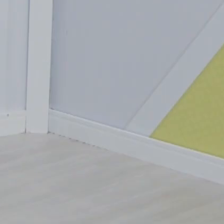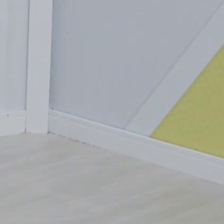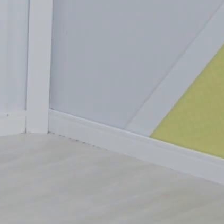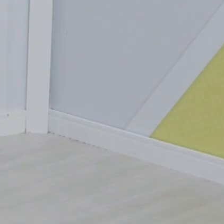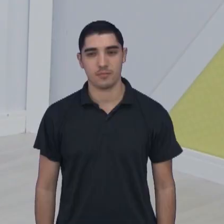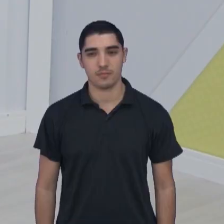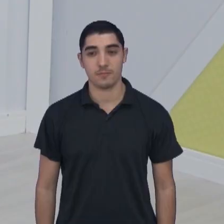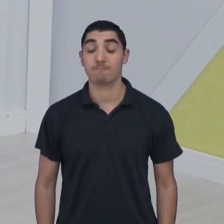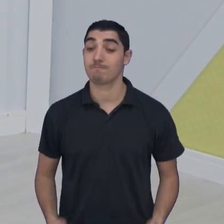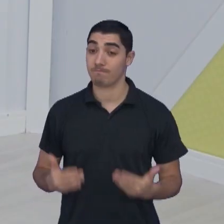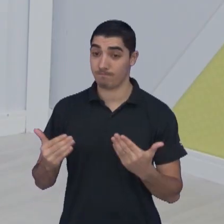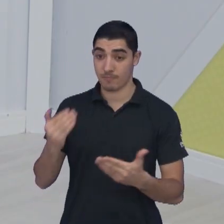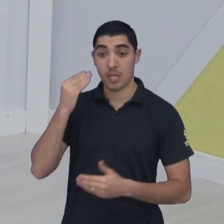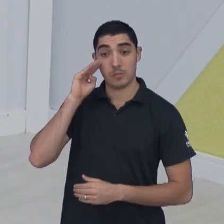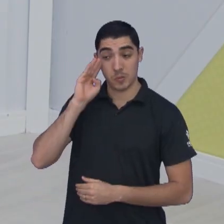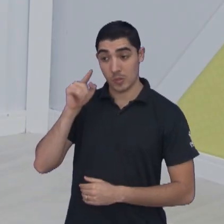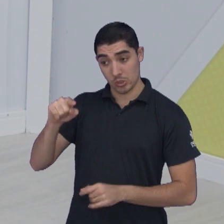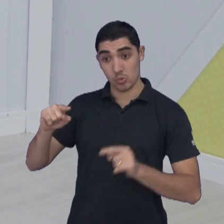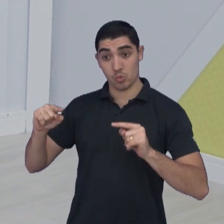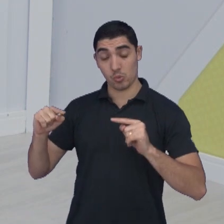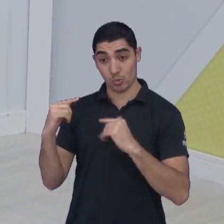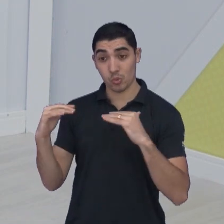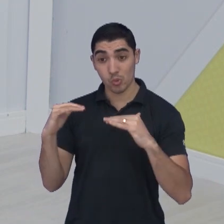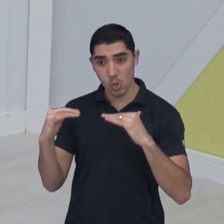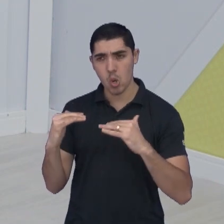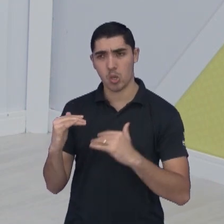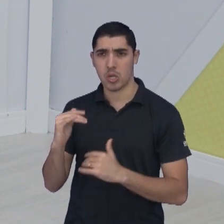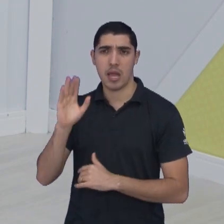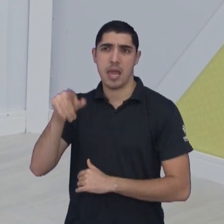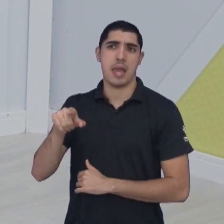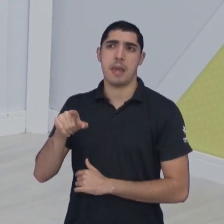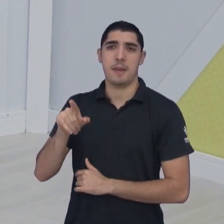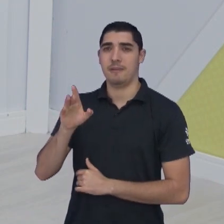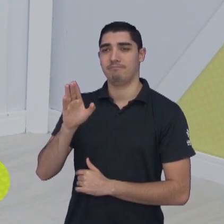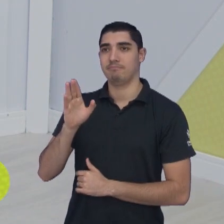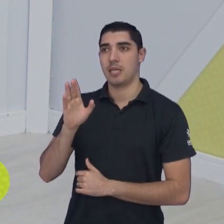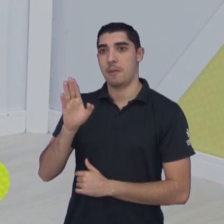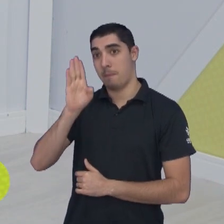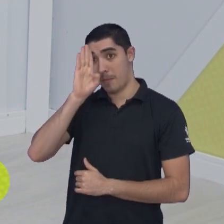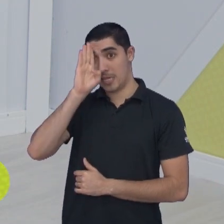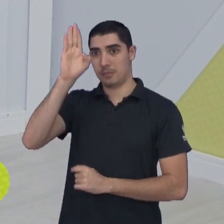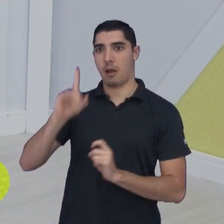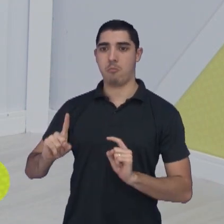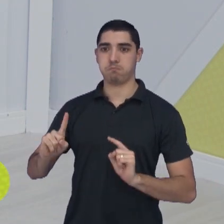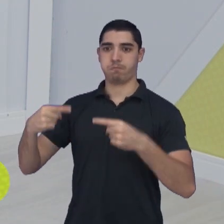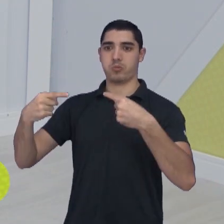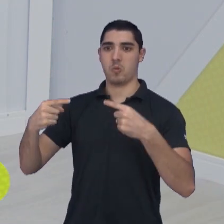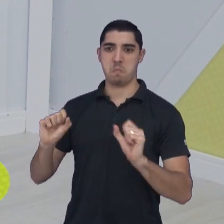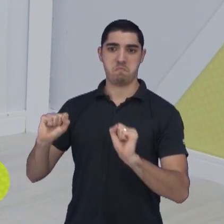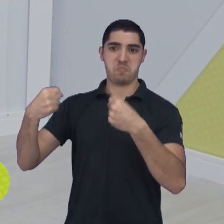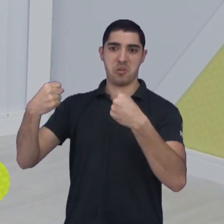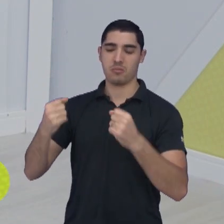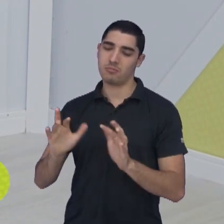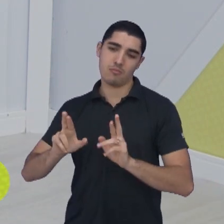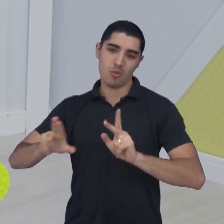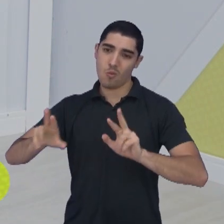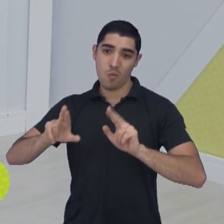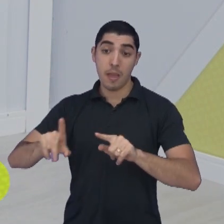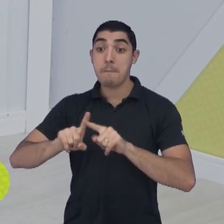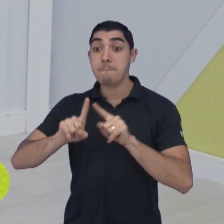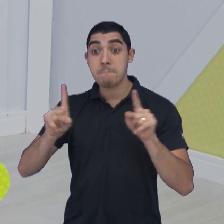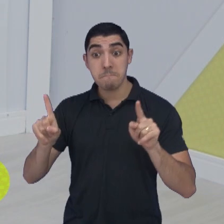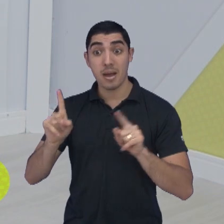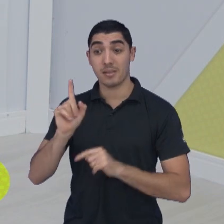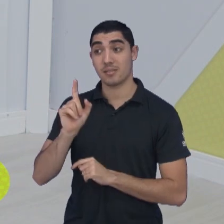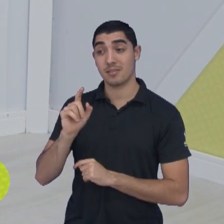Brunão, jogo, como eu disse na abertura, não é de mata-mata, ainda se porventura o São José sofrer a derrota, matematicamente terá